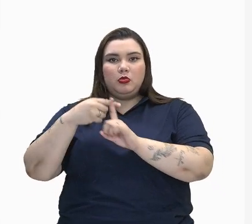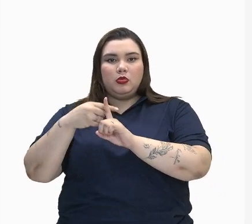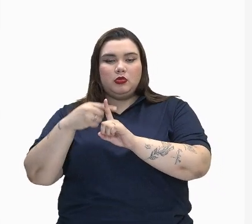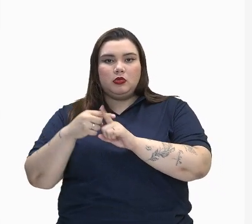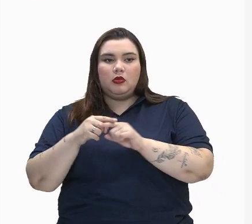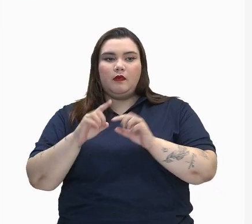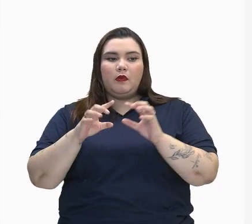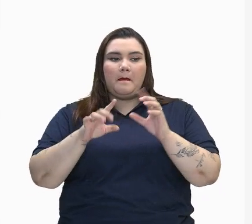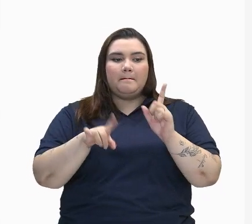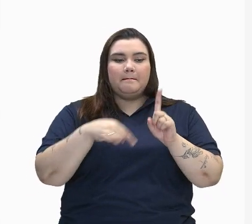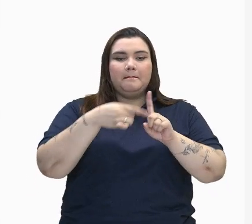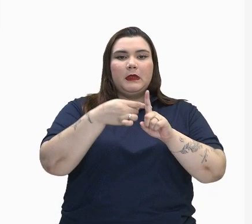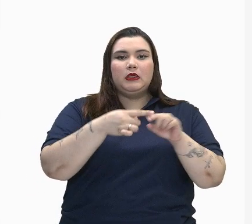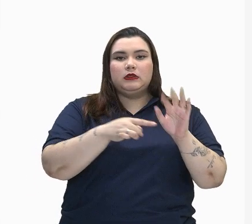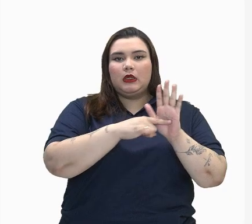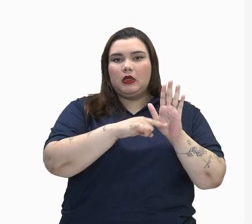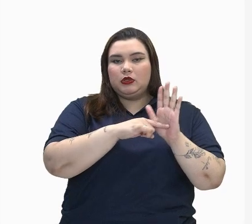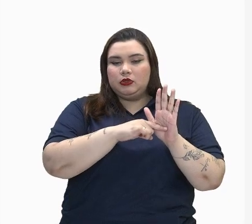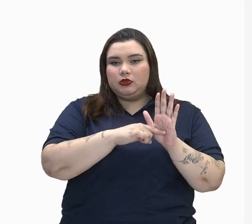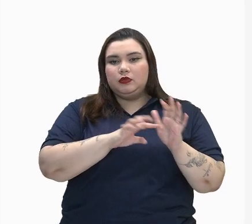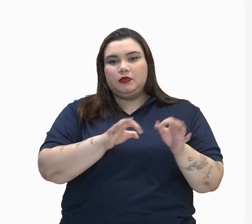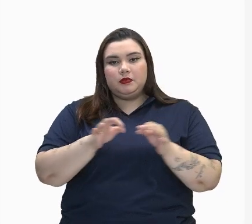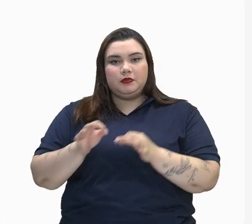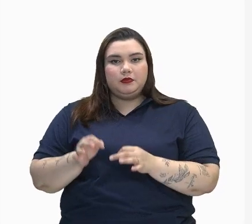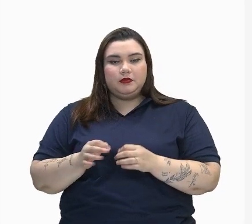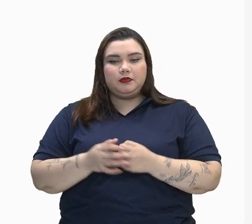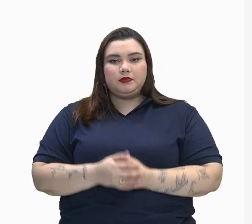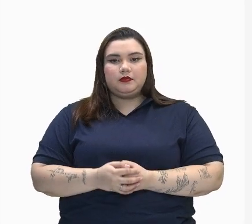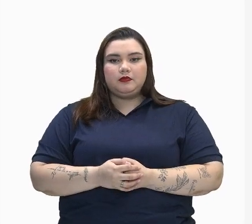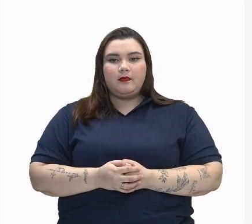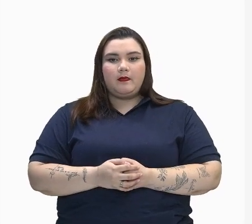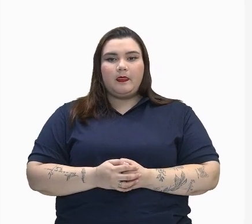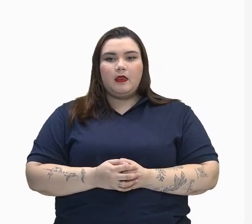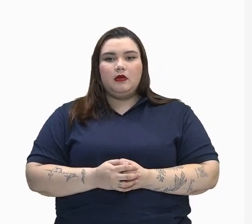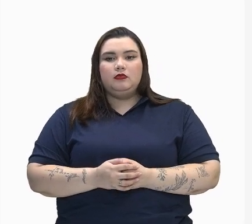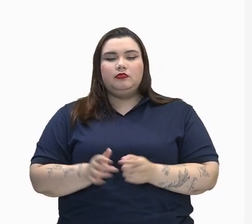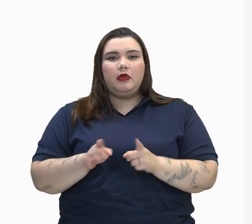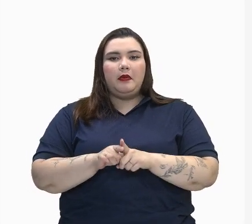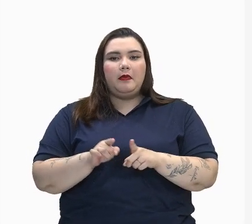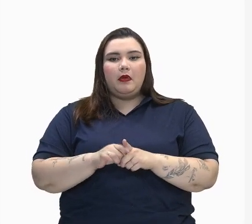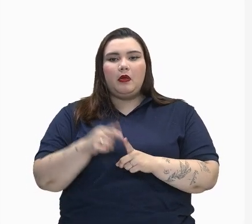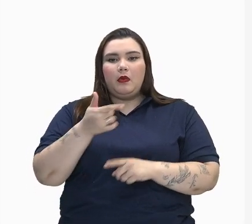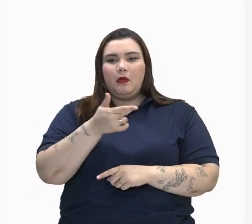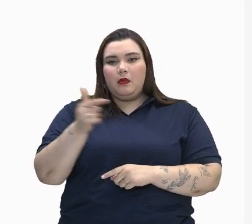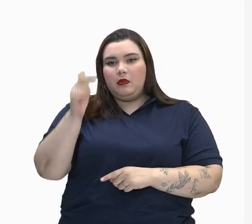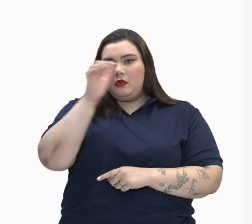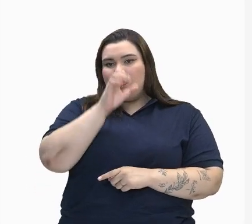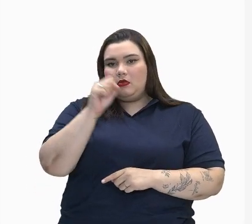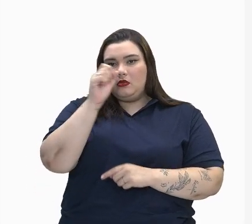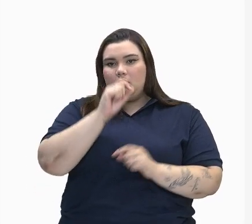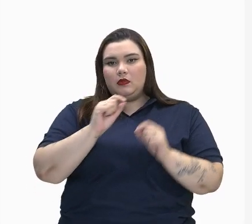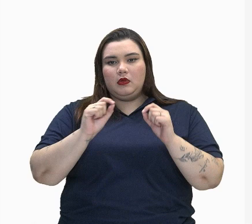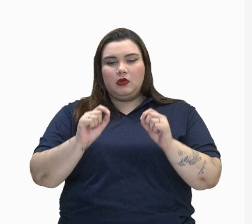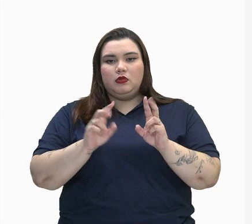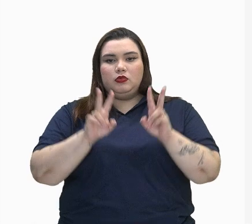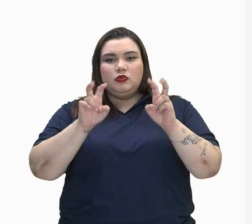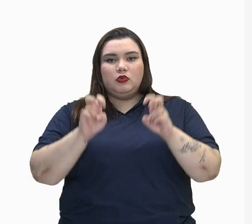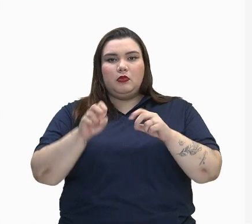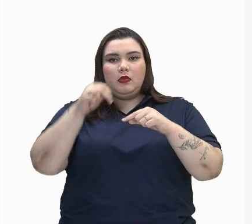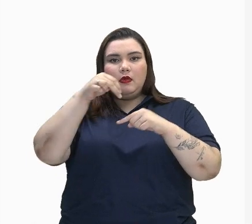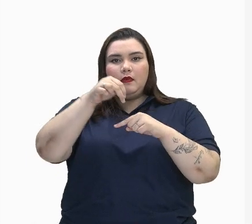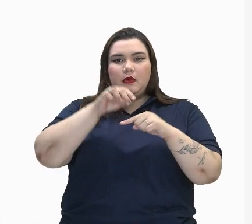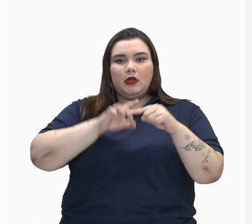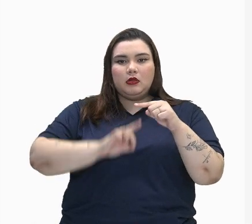os negativos. São os números inteiros. E o que mais, professora? Você também aprendeu sobre as frações, sobre os